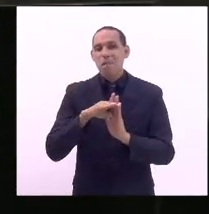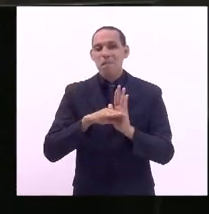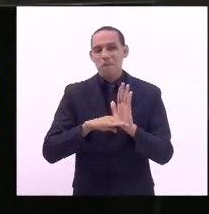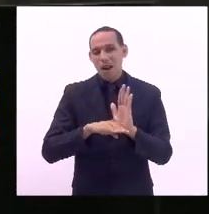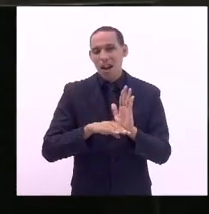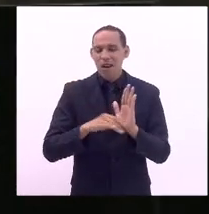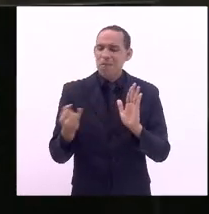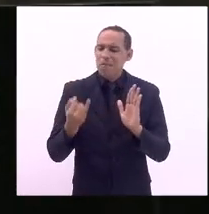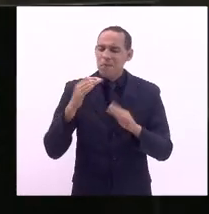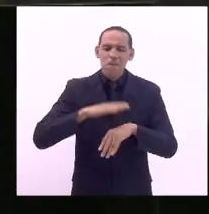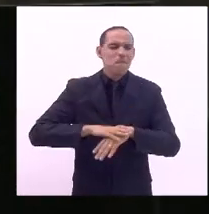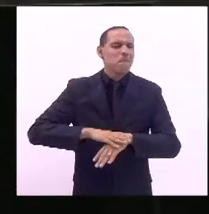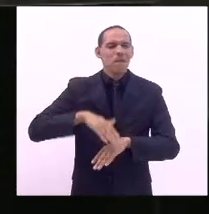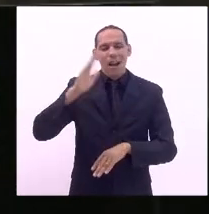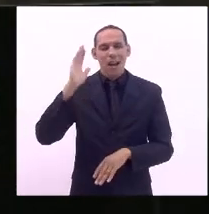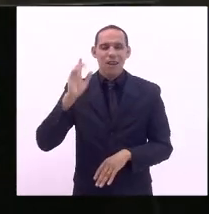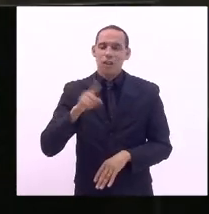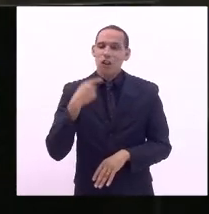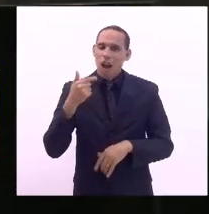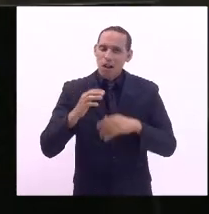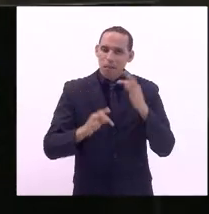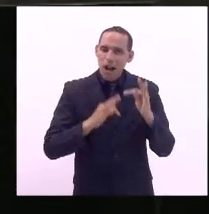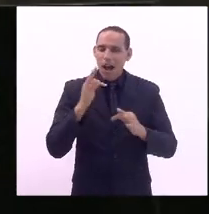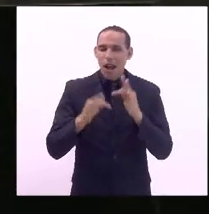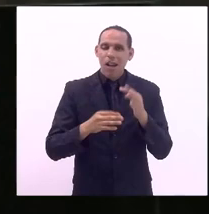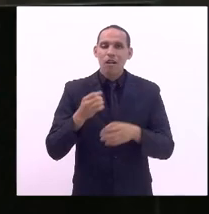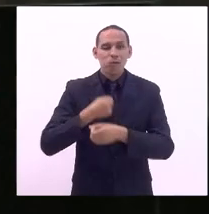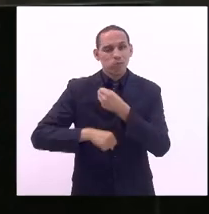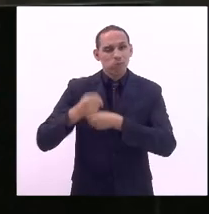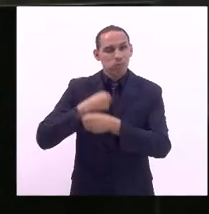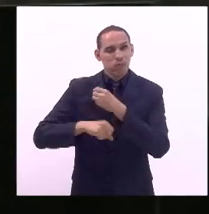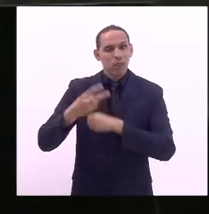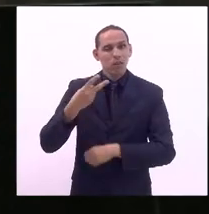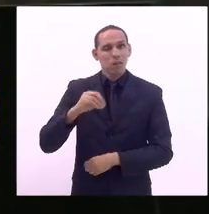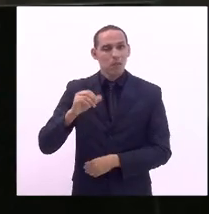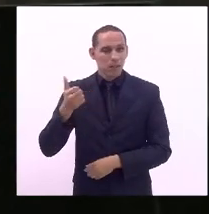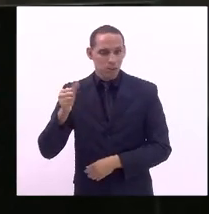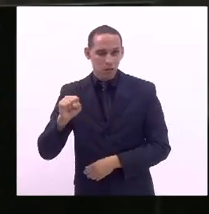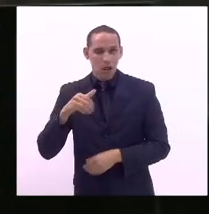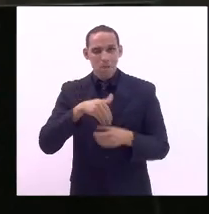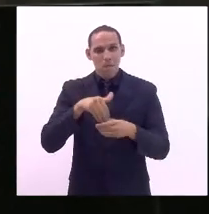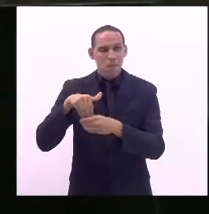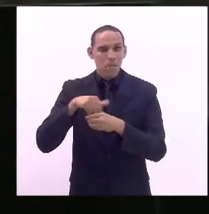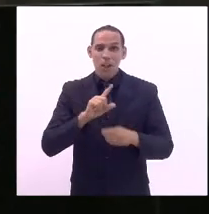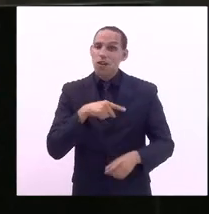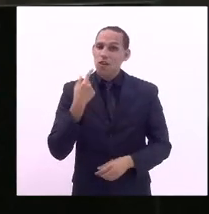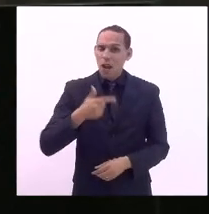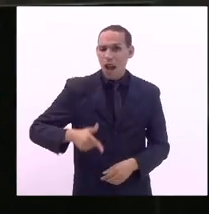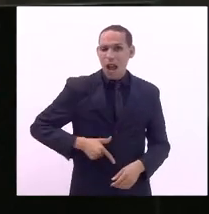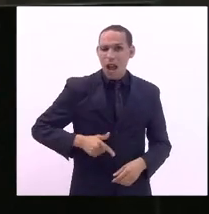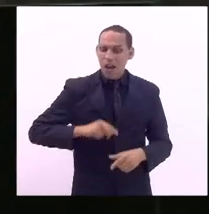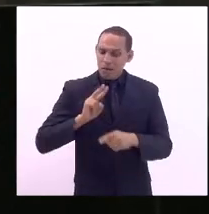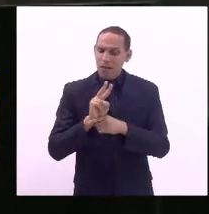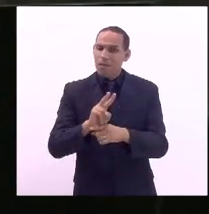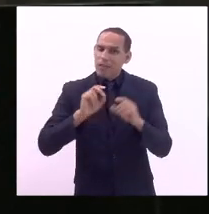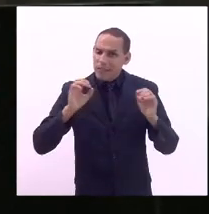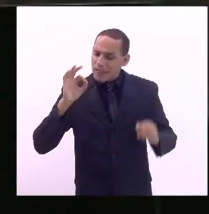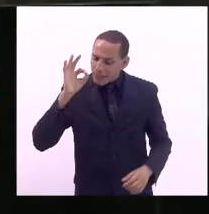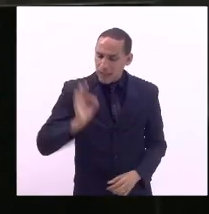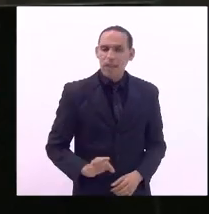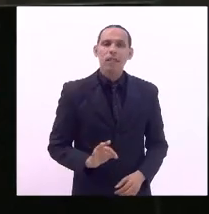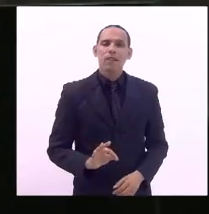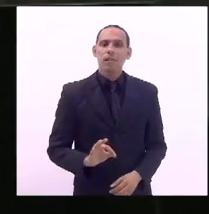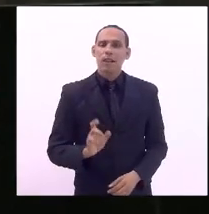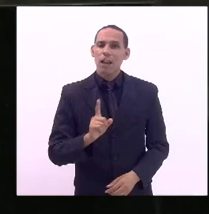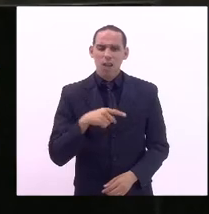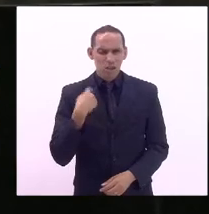mais importantes que tratamos na eleição de 2018. Somos armamentistas, sim! E como eu